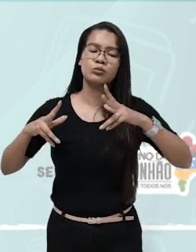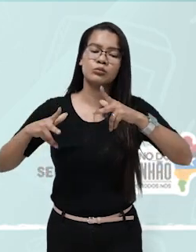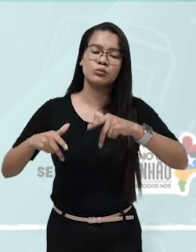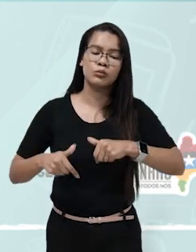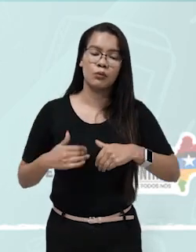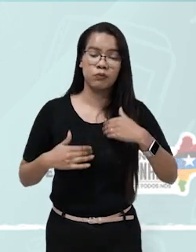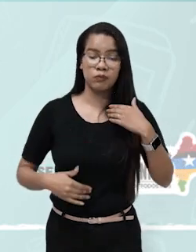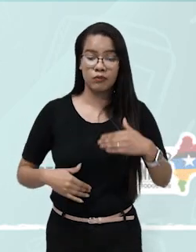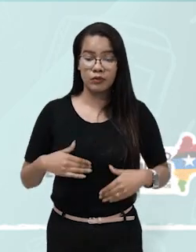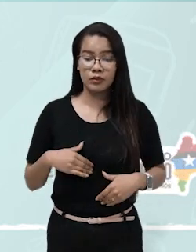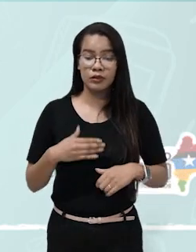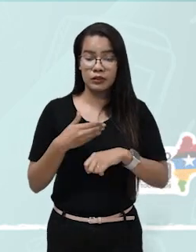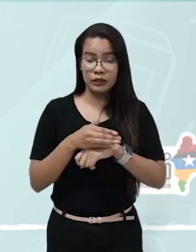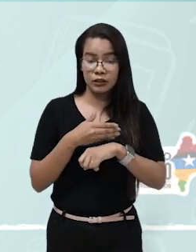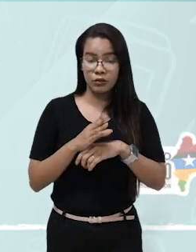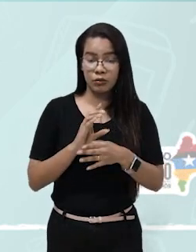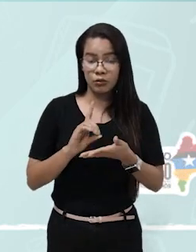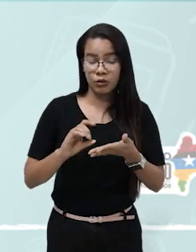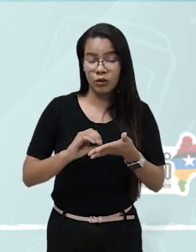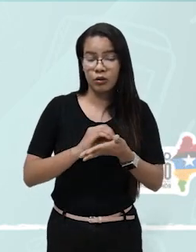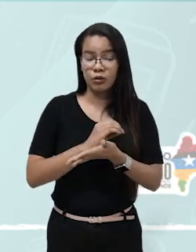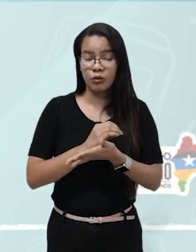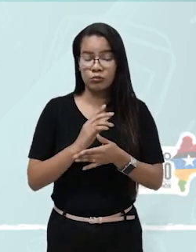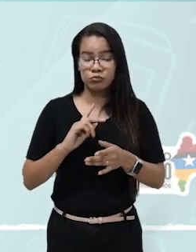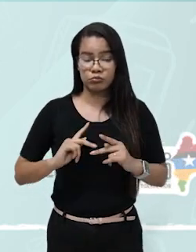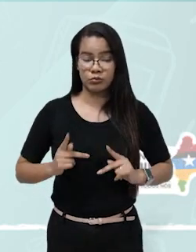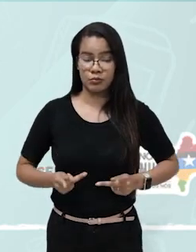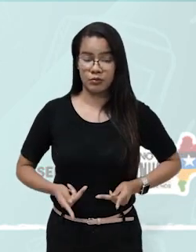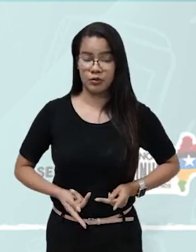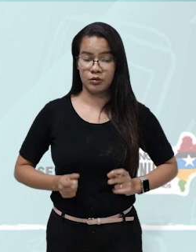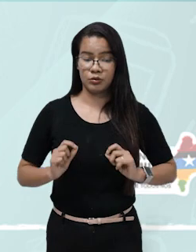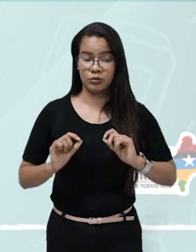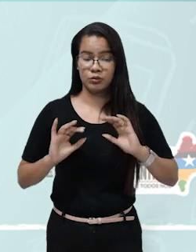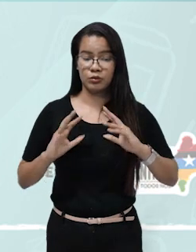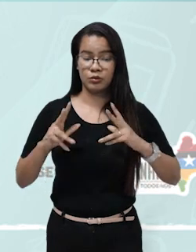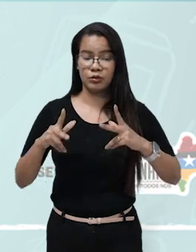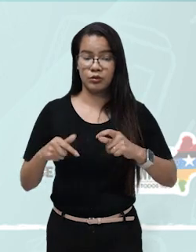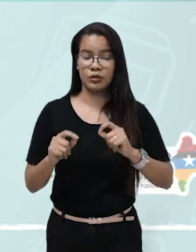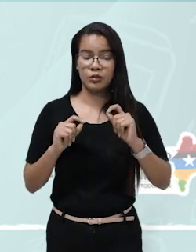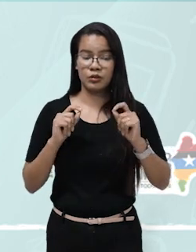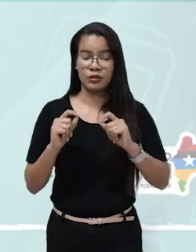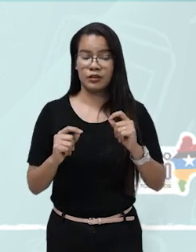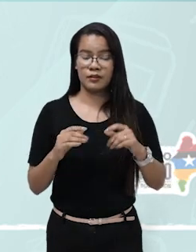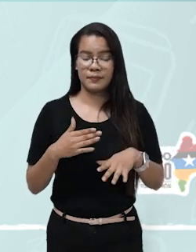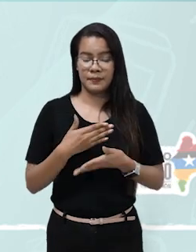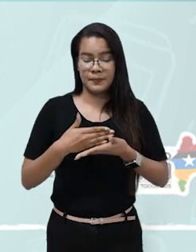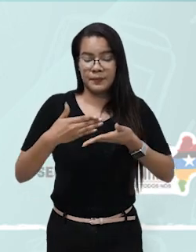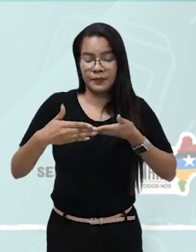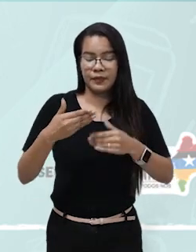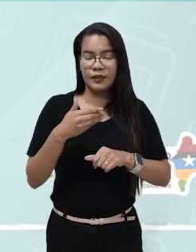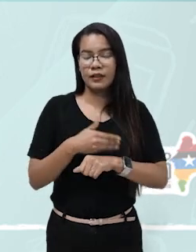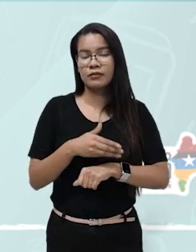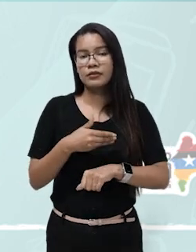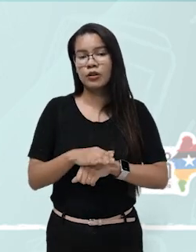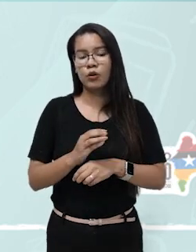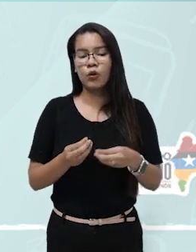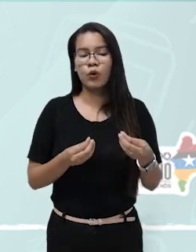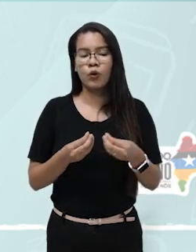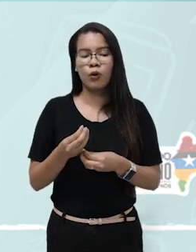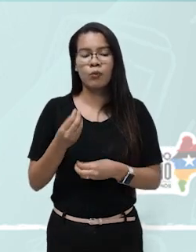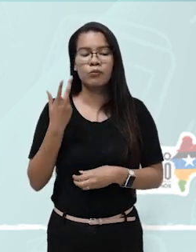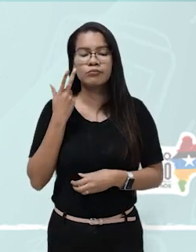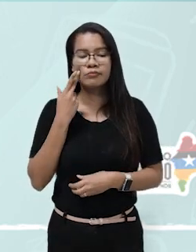humano. Em outras palavras, são todas as qualidades físicas motoras passíveis de treinamento,